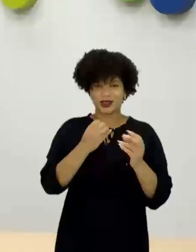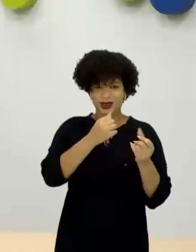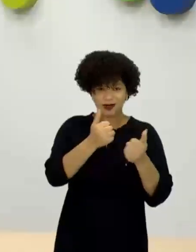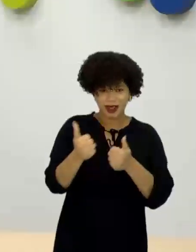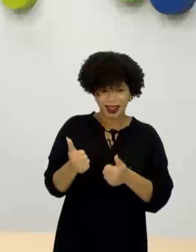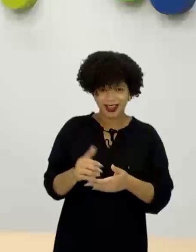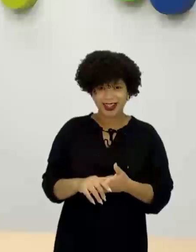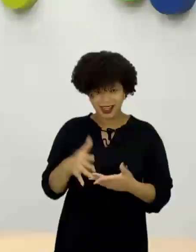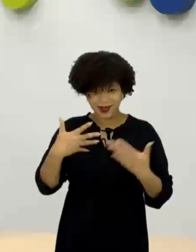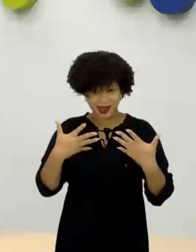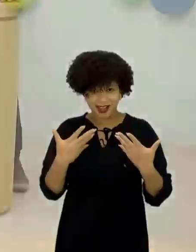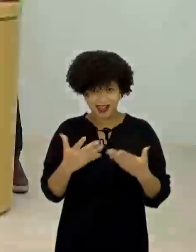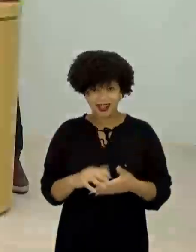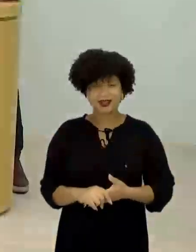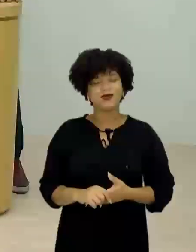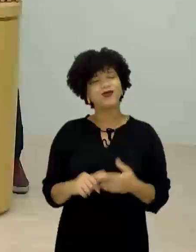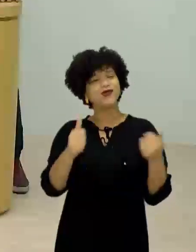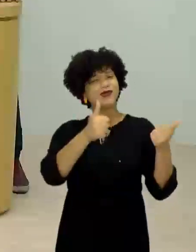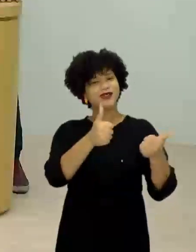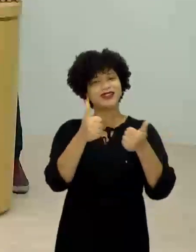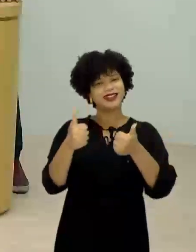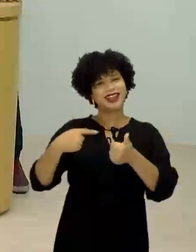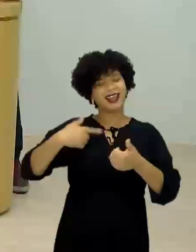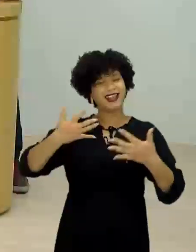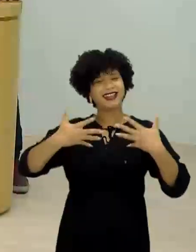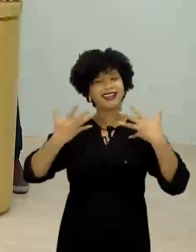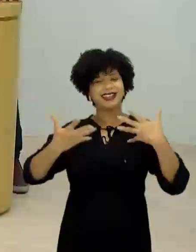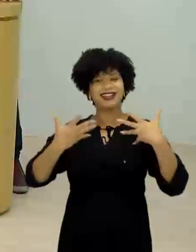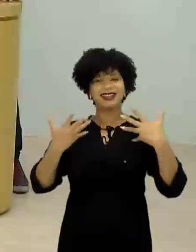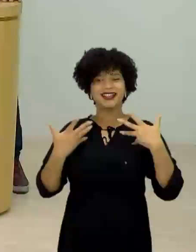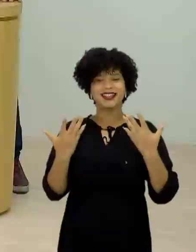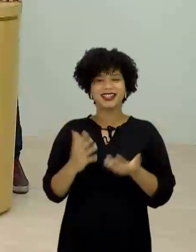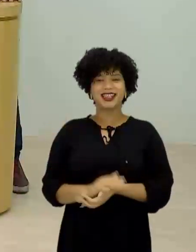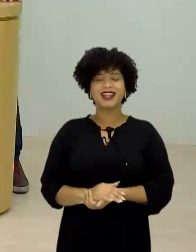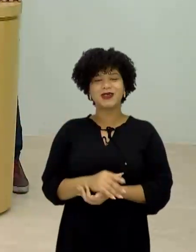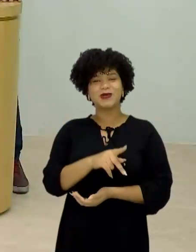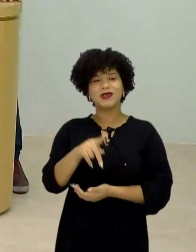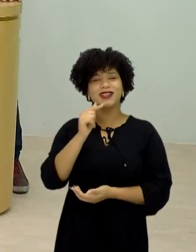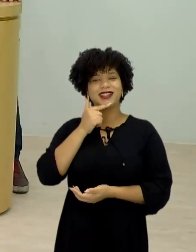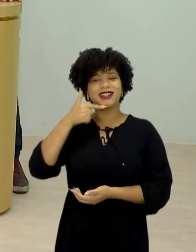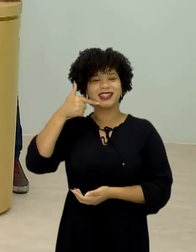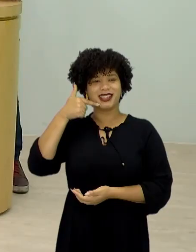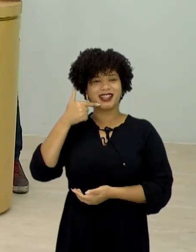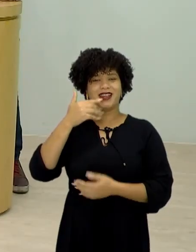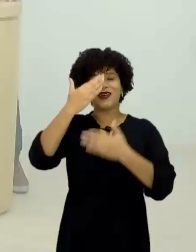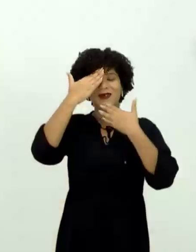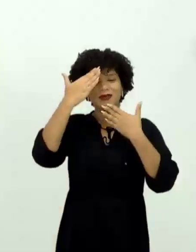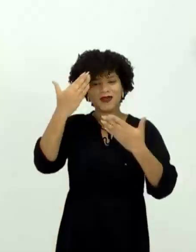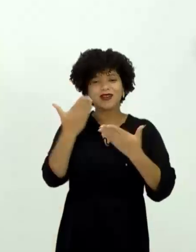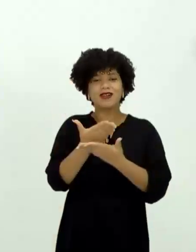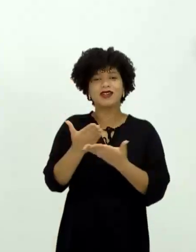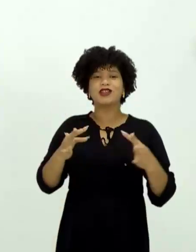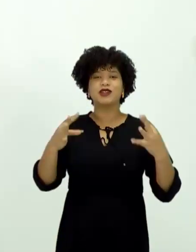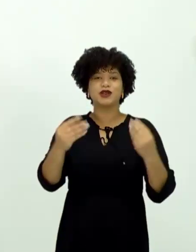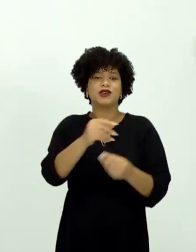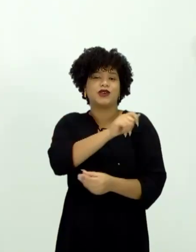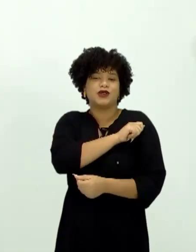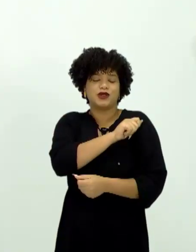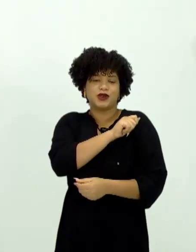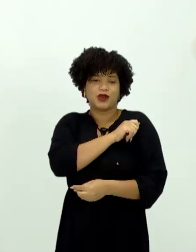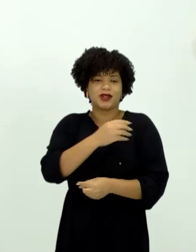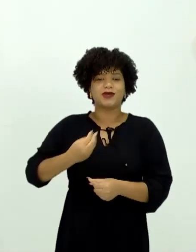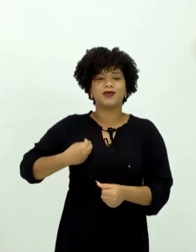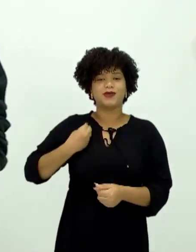que está aí? Animado? Tudo bem, animadíssimo, professora Silene. Primeiro, agradecer a todos os alunos, saudá-los,